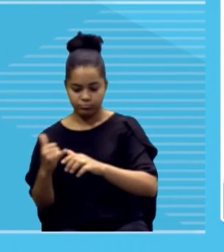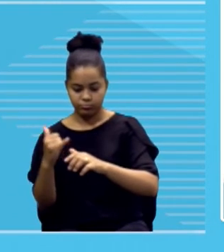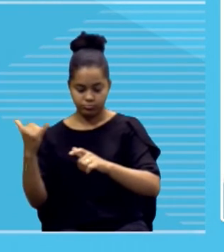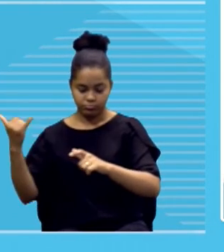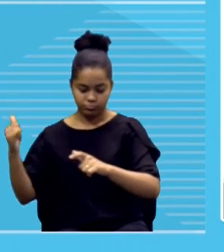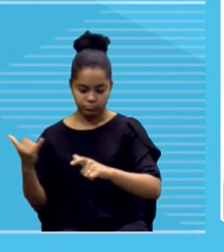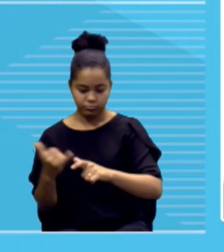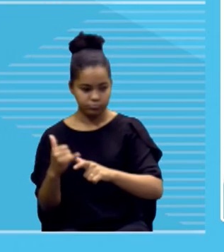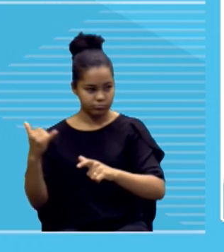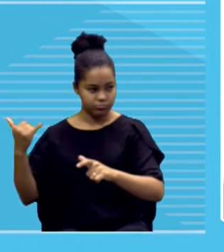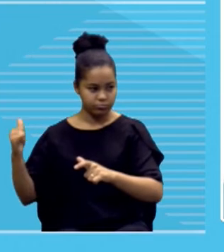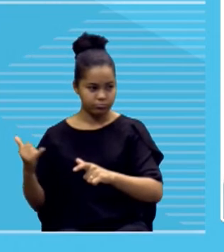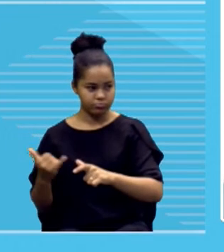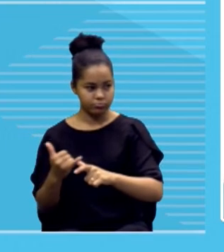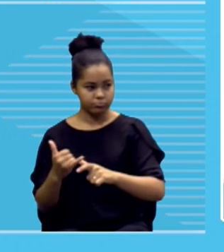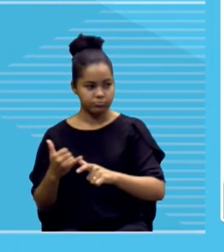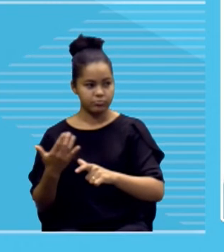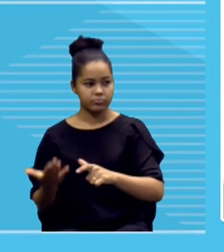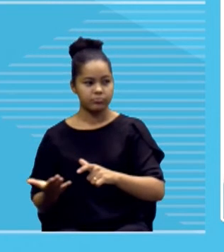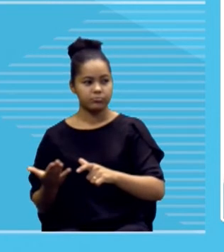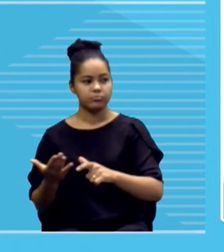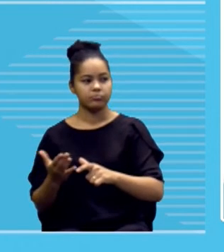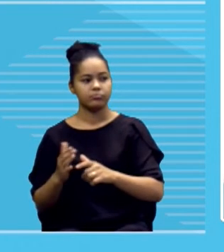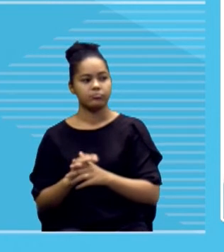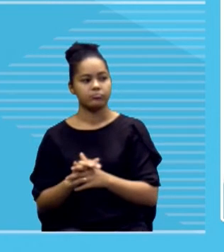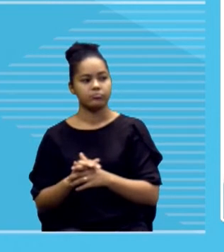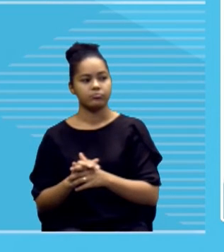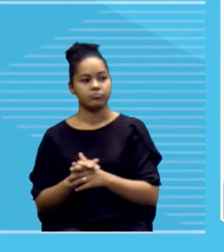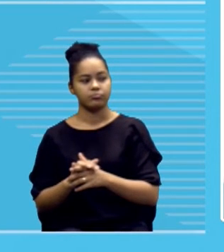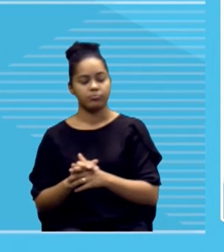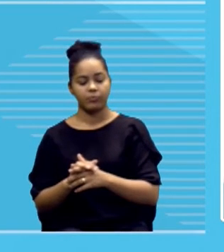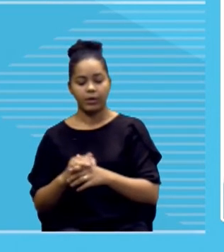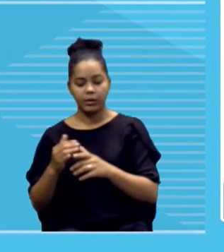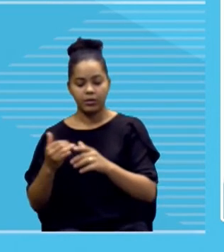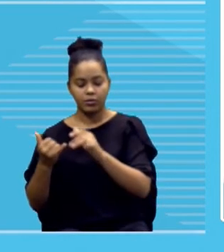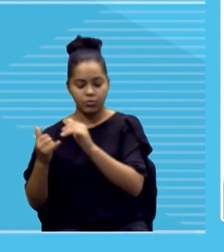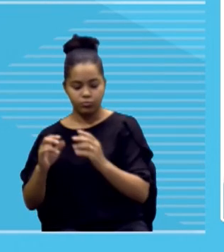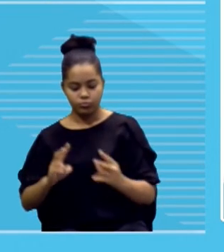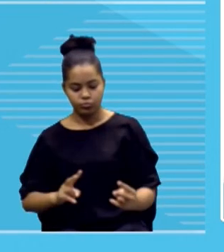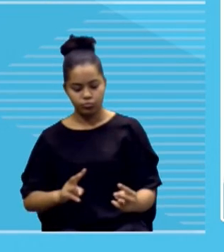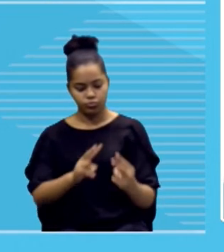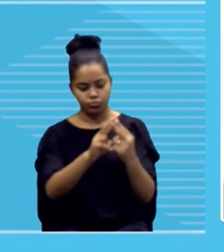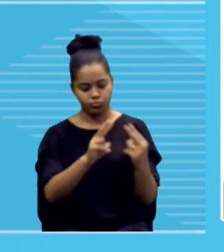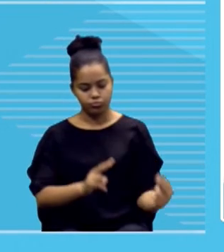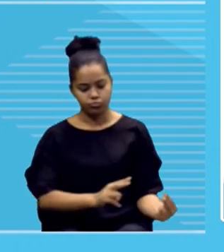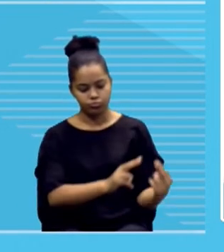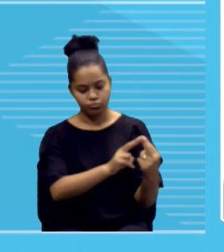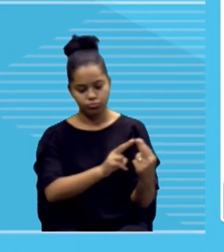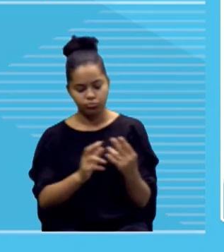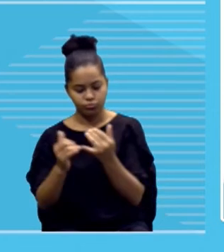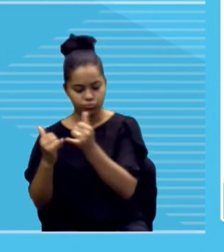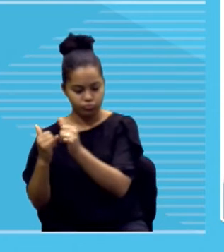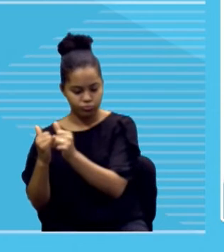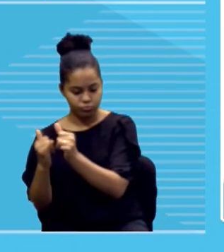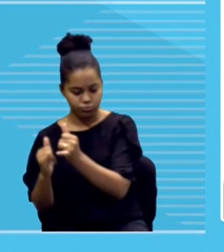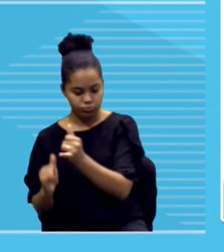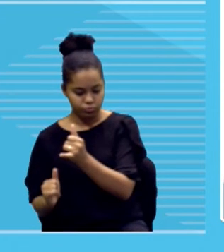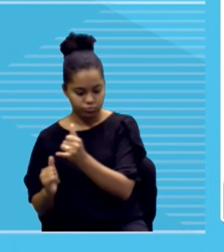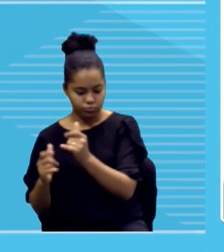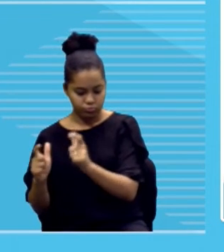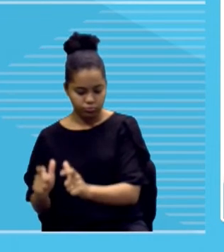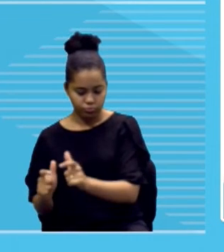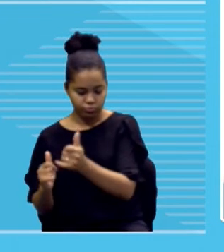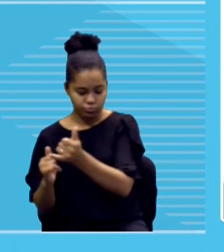essas transmissões são aquelas que a gente vê na estrada, aqueles fios enormes de alta tensão que a gente vê lá. Quando eles chegam